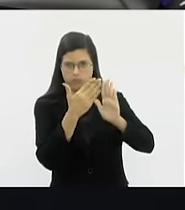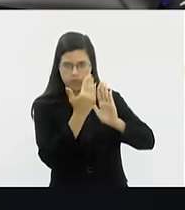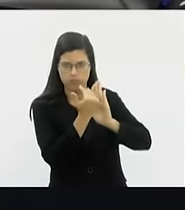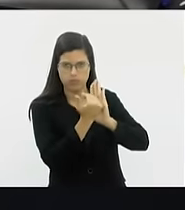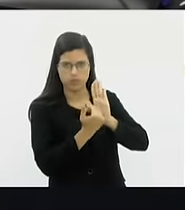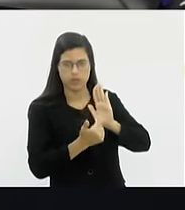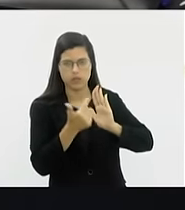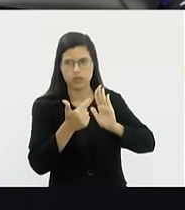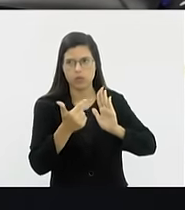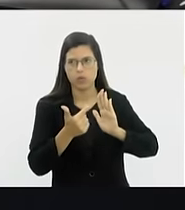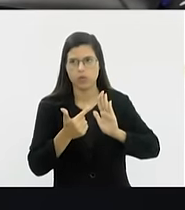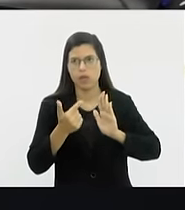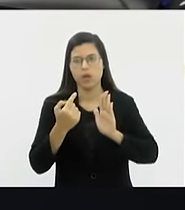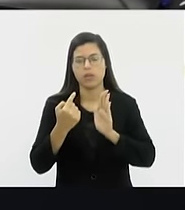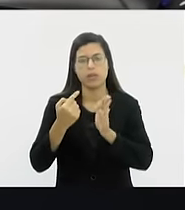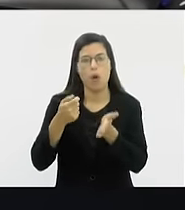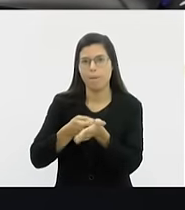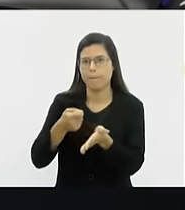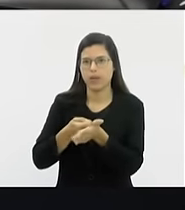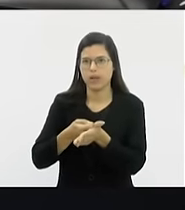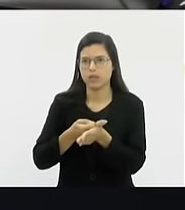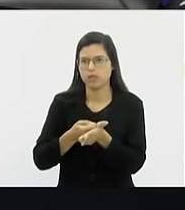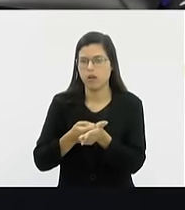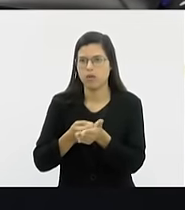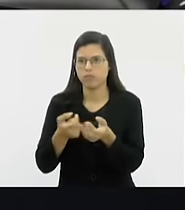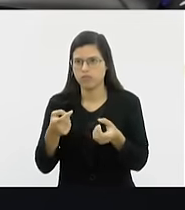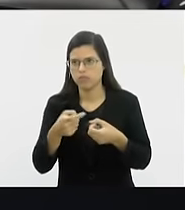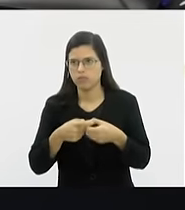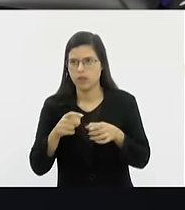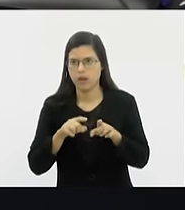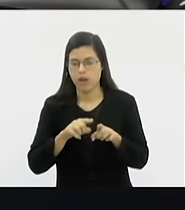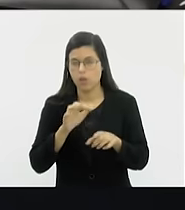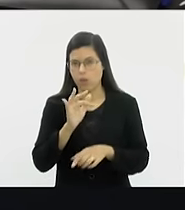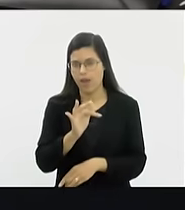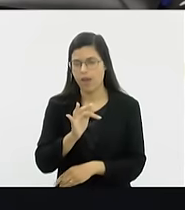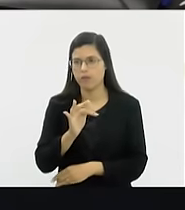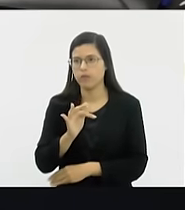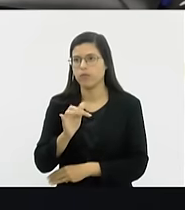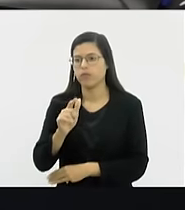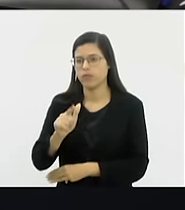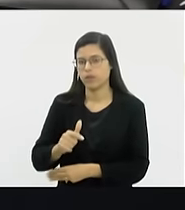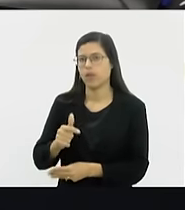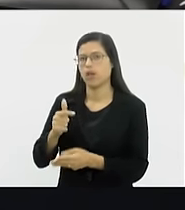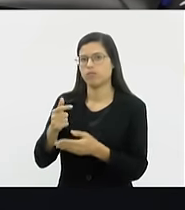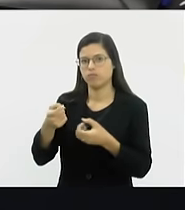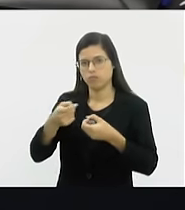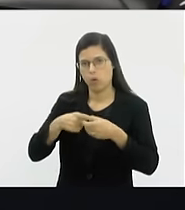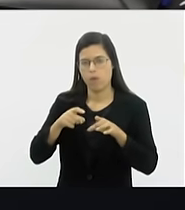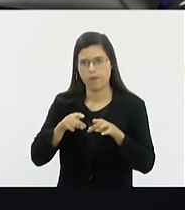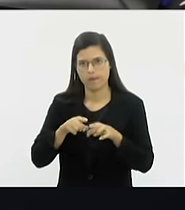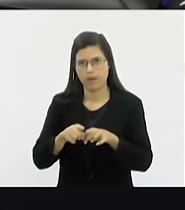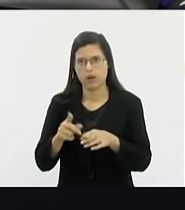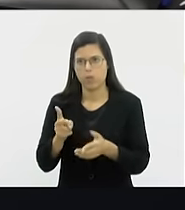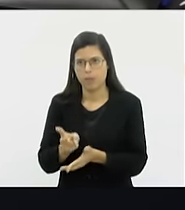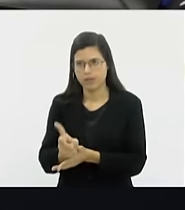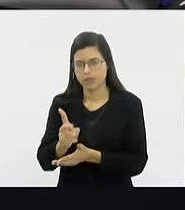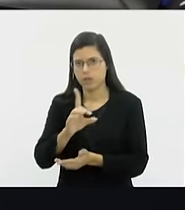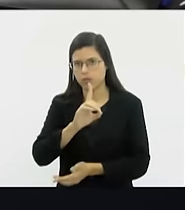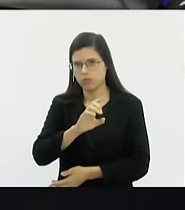dos participes, vamos lá, na F, letra F, estabelecer e manter por força do convênio em vigor com o